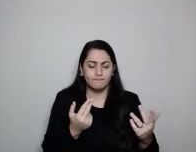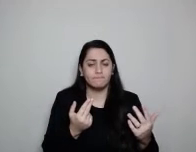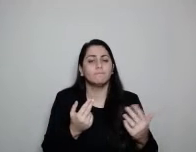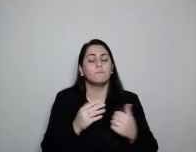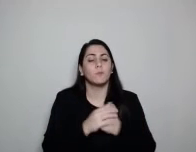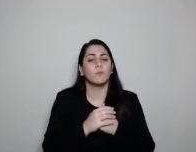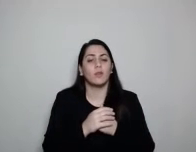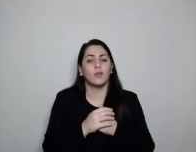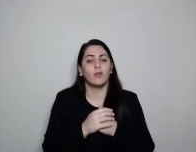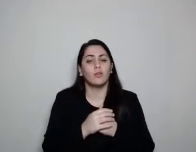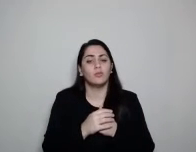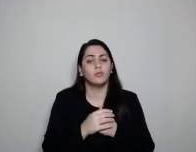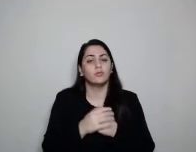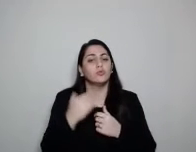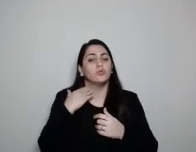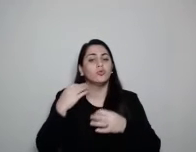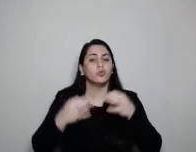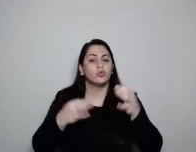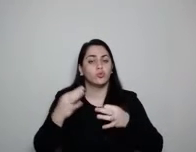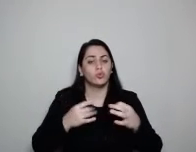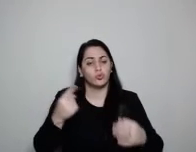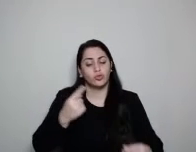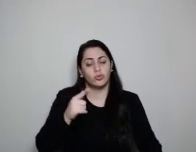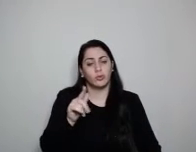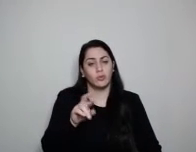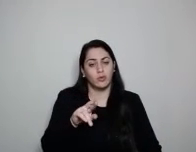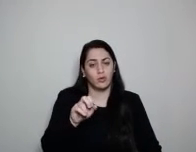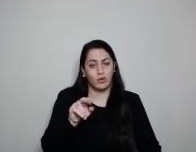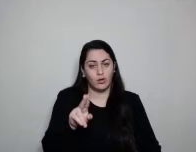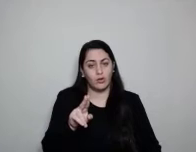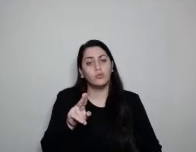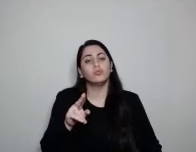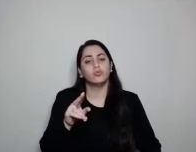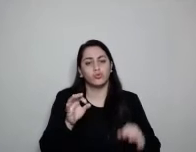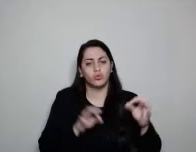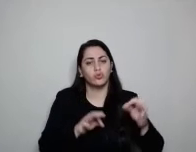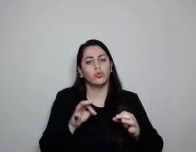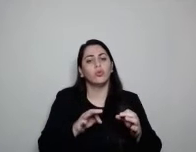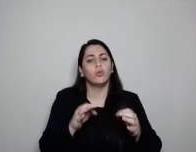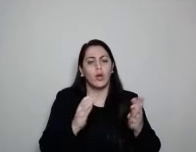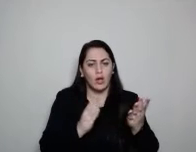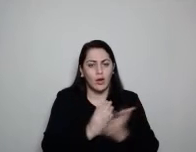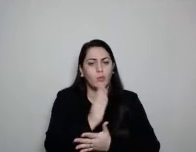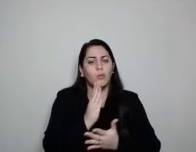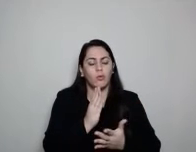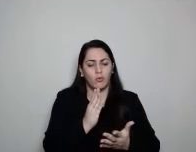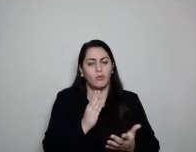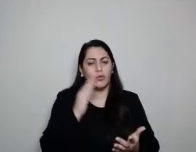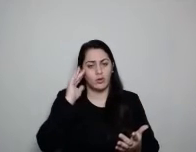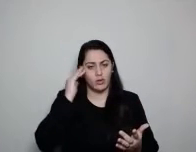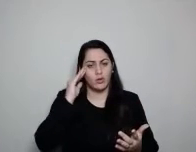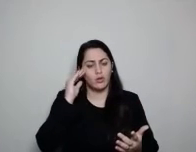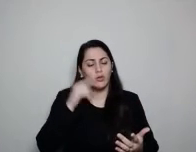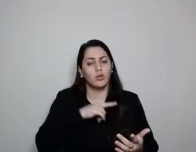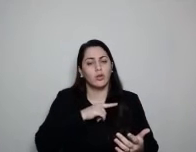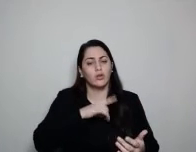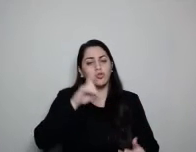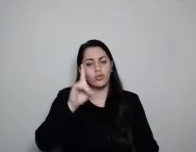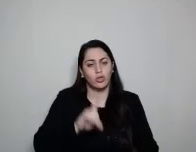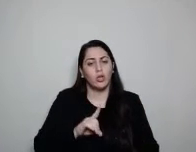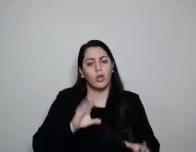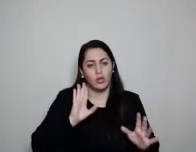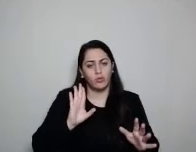juízo de primeiro grau acabou julgando procedente o pedido e reconhecendo o direito ao recebimento da gestão